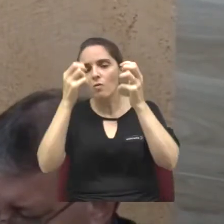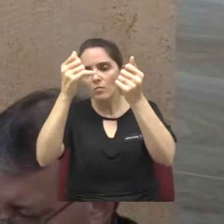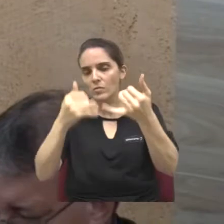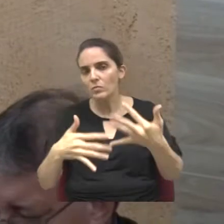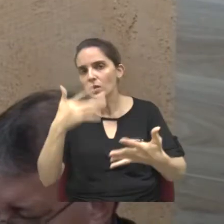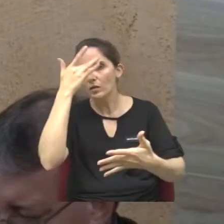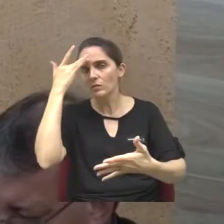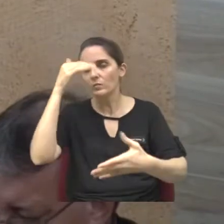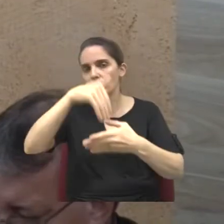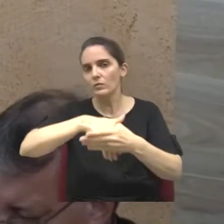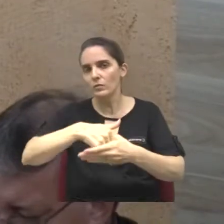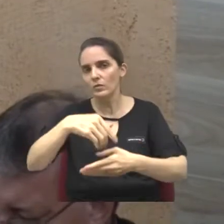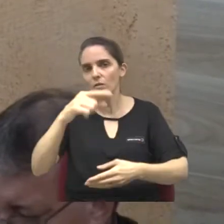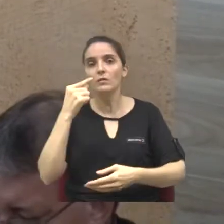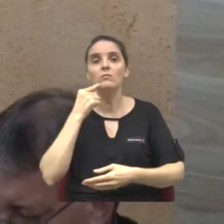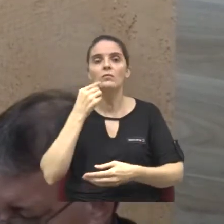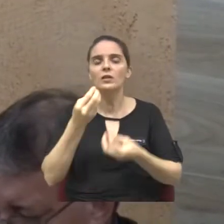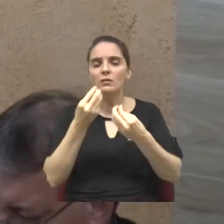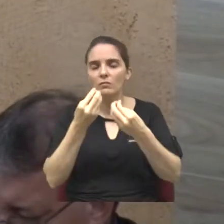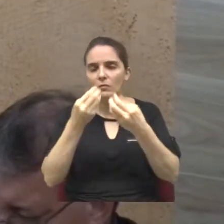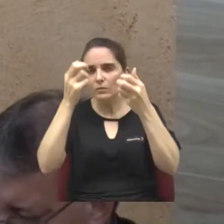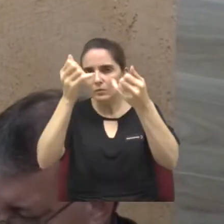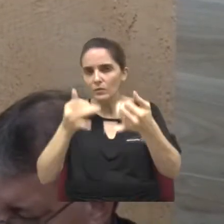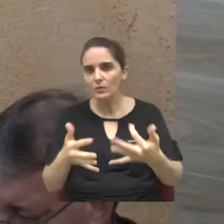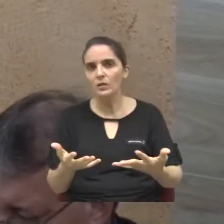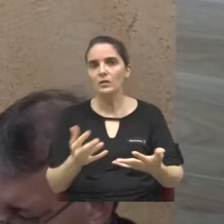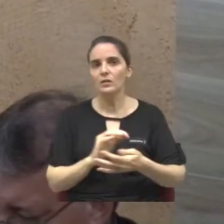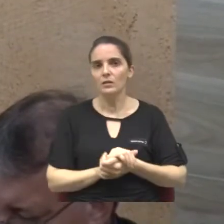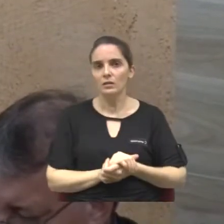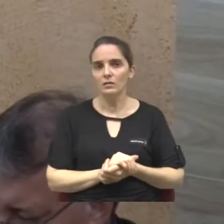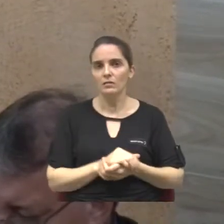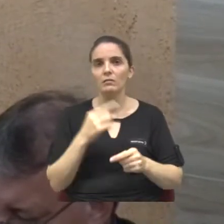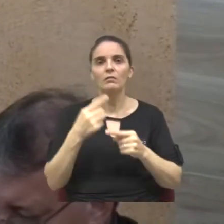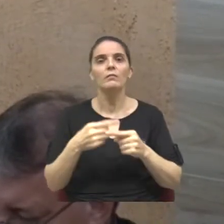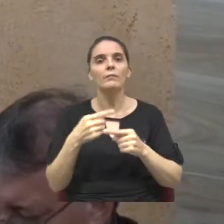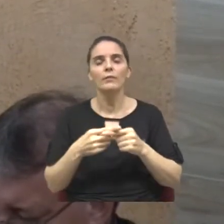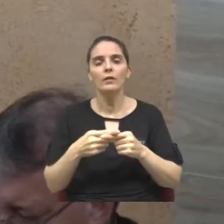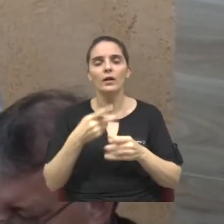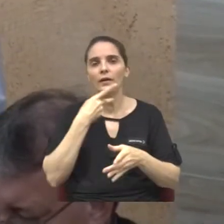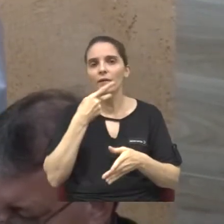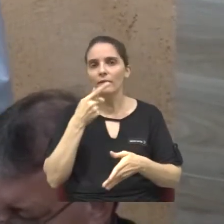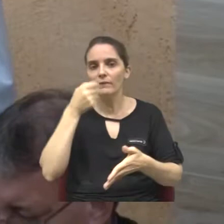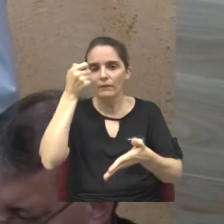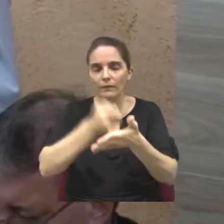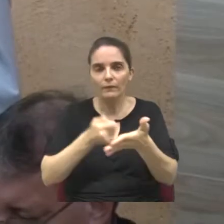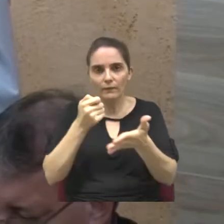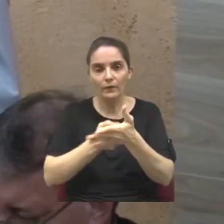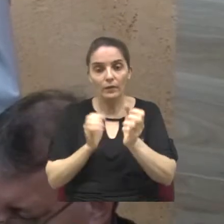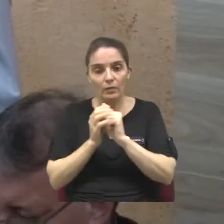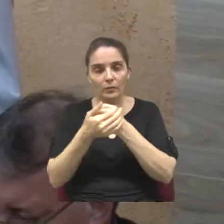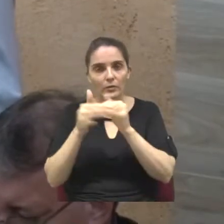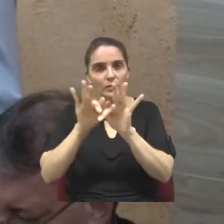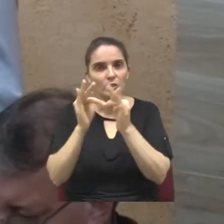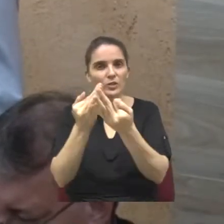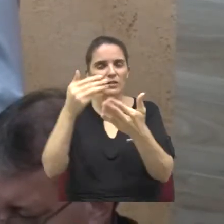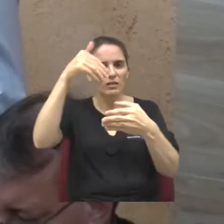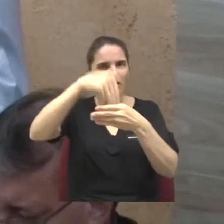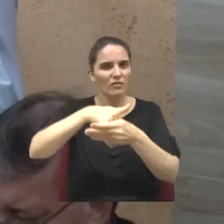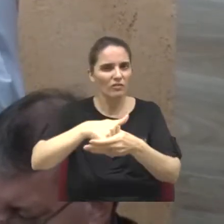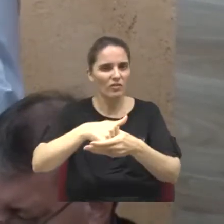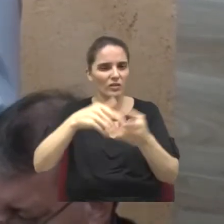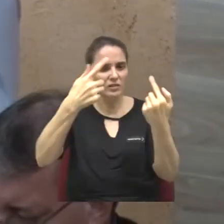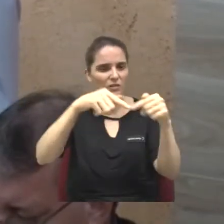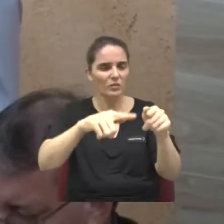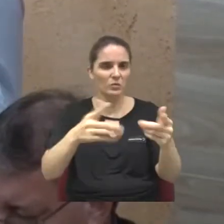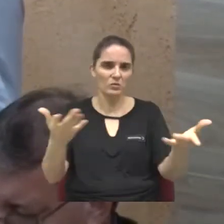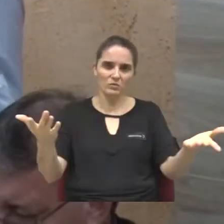eleitores, pelo qual eu vim aqui, com a bandeira de lutar contra isso em prol da família. E é